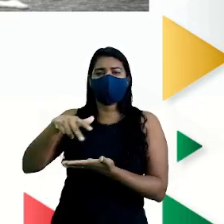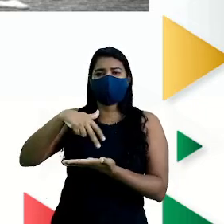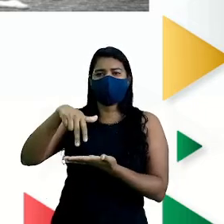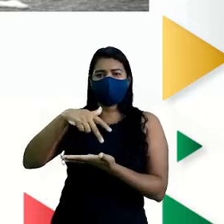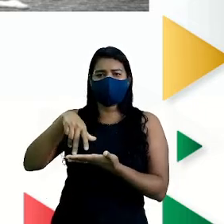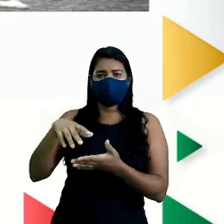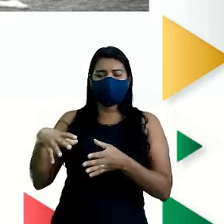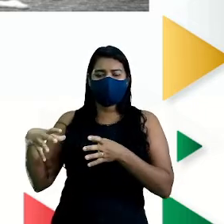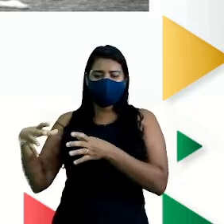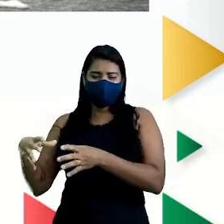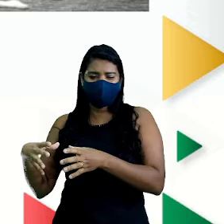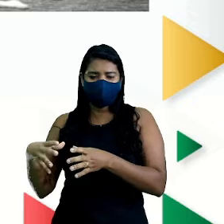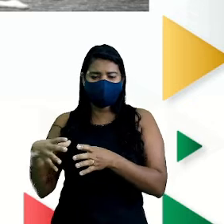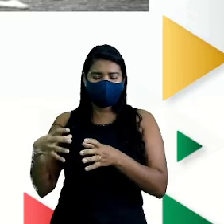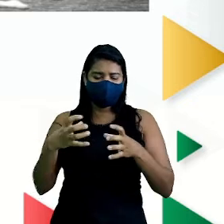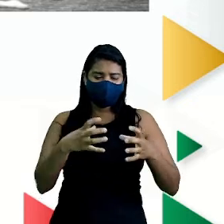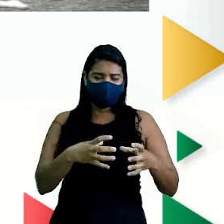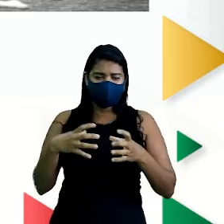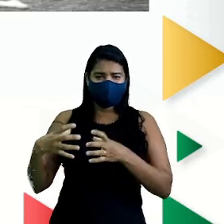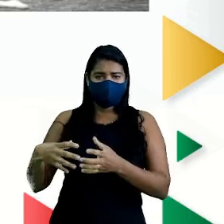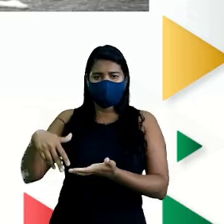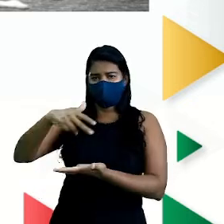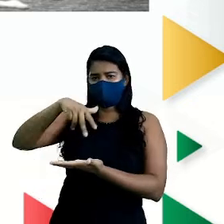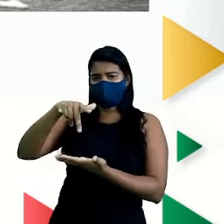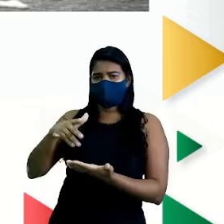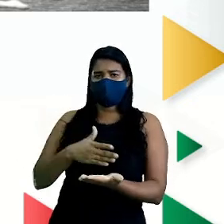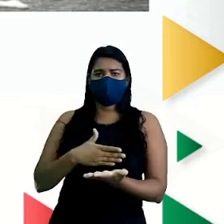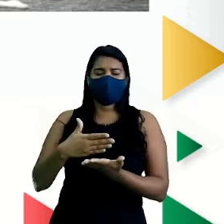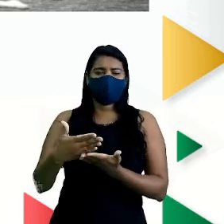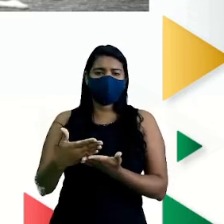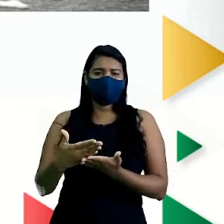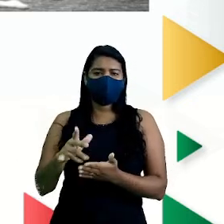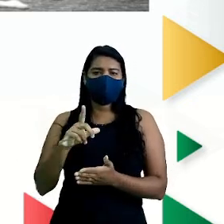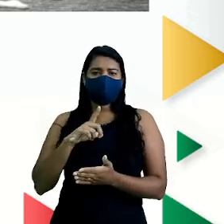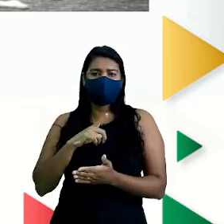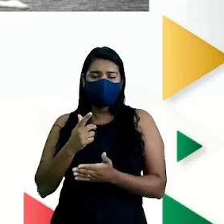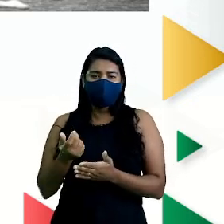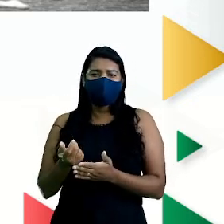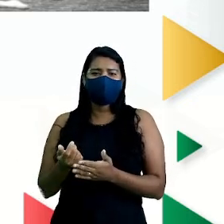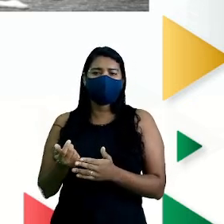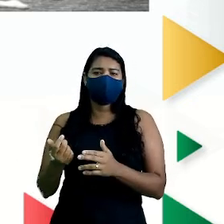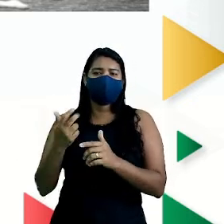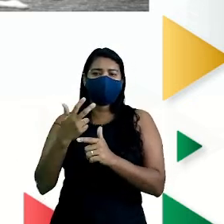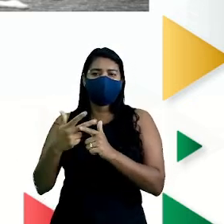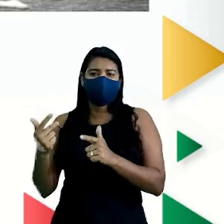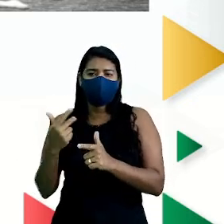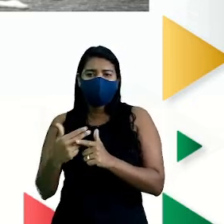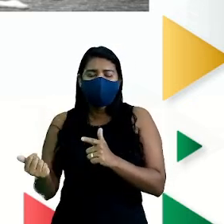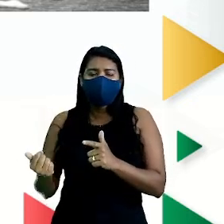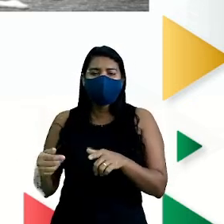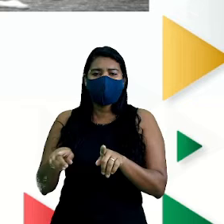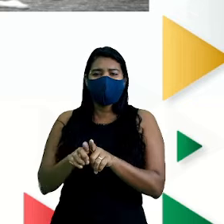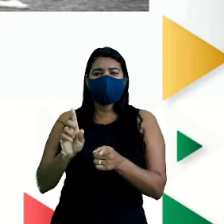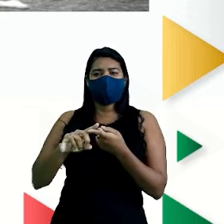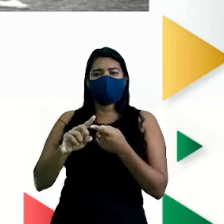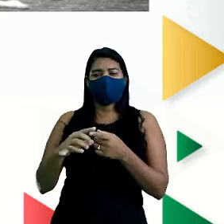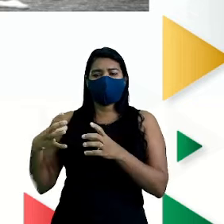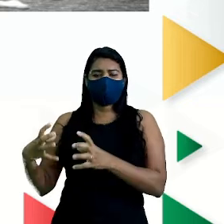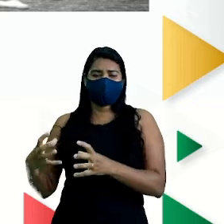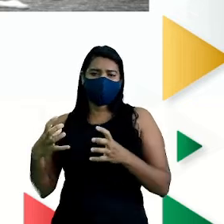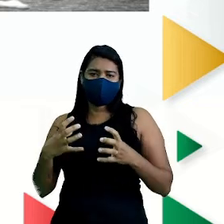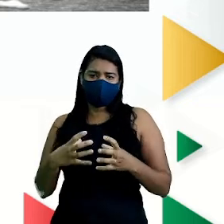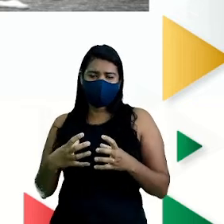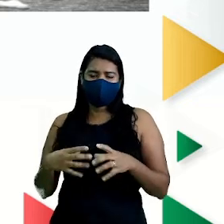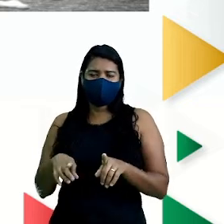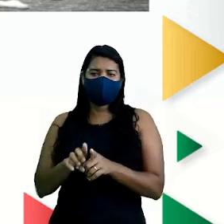blocos. Então, o frevo dizem que no seu início era até um pouco violento, então por causa de grupos rivais.